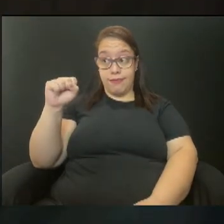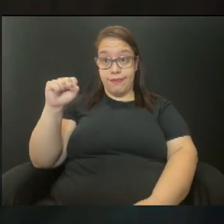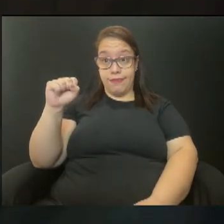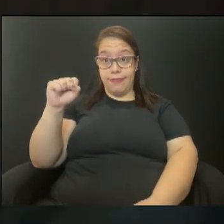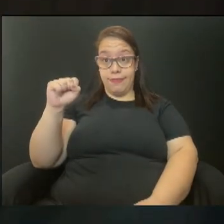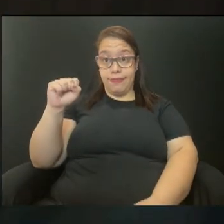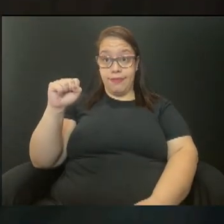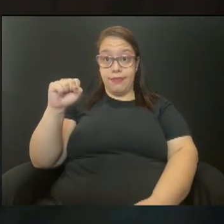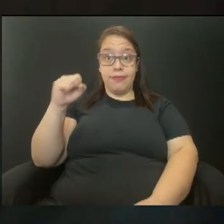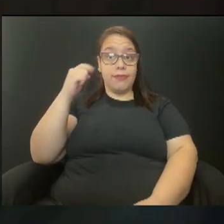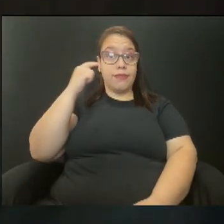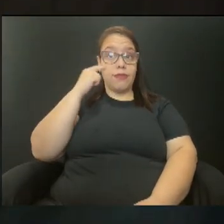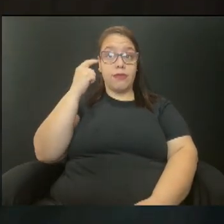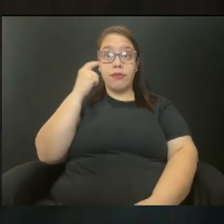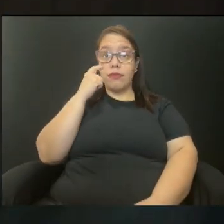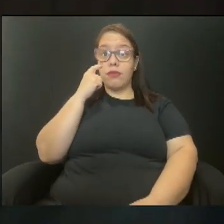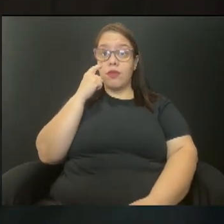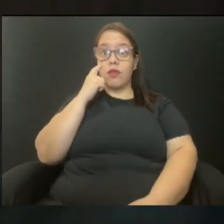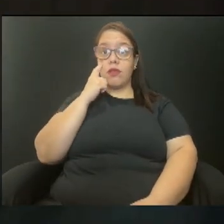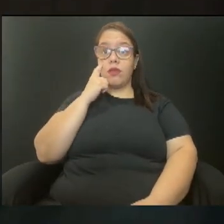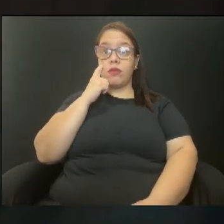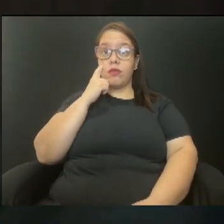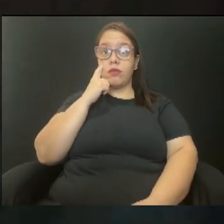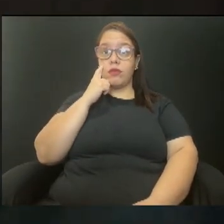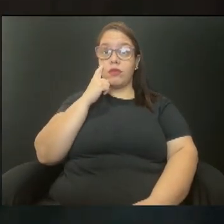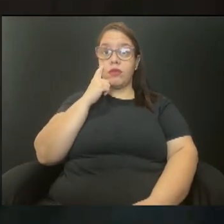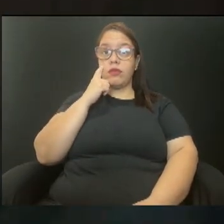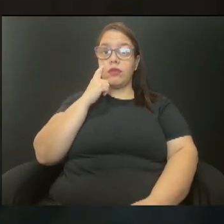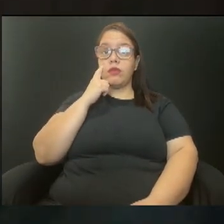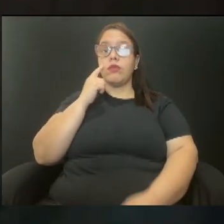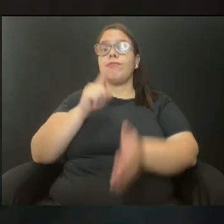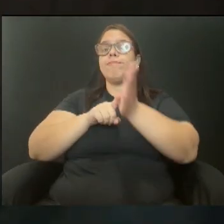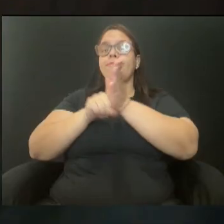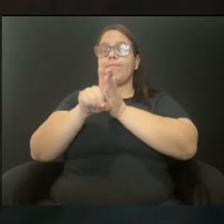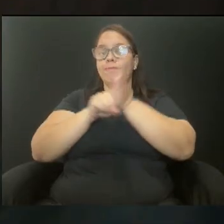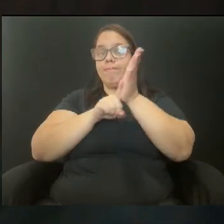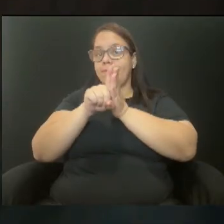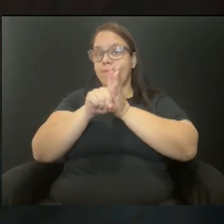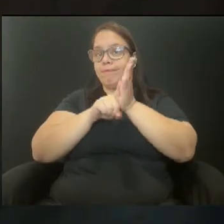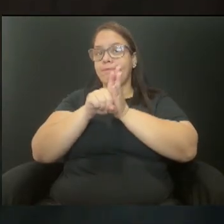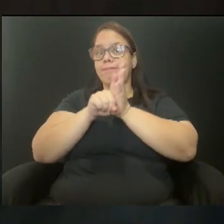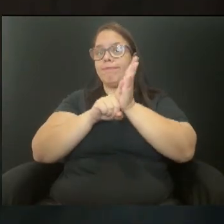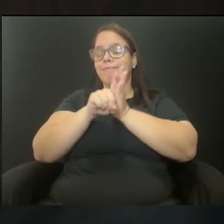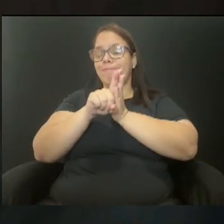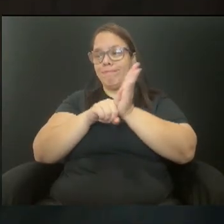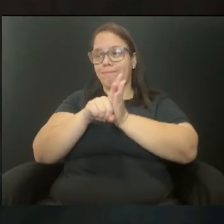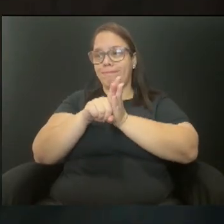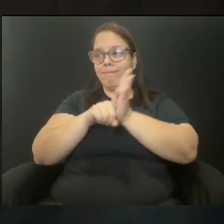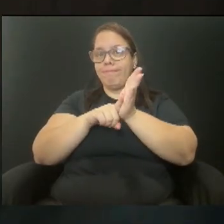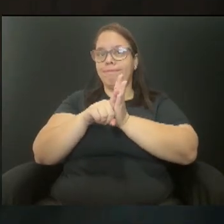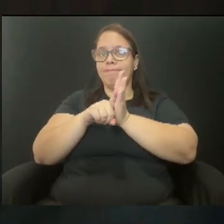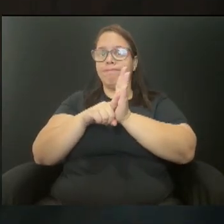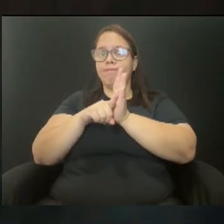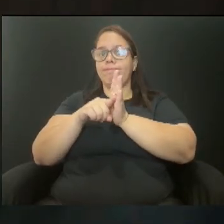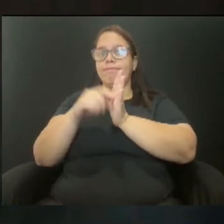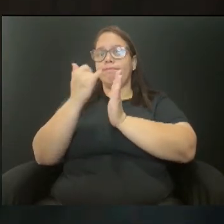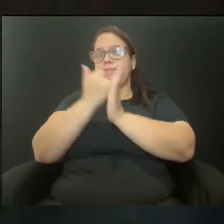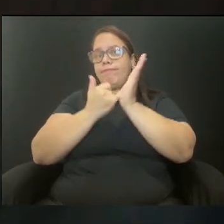estão, inclusive, com muitas questões relacionadas à deflação